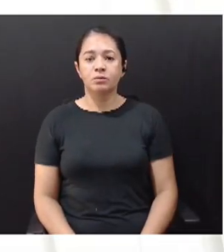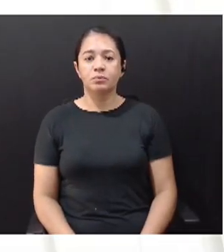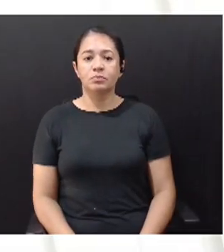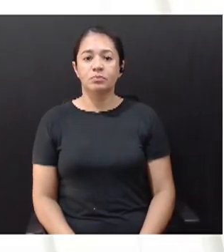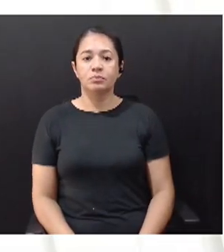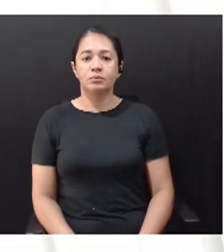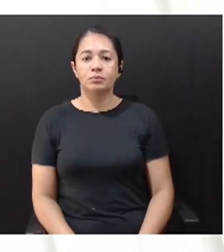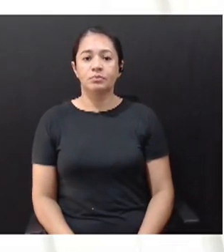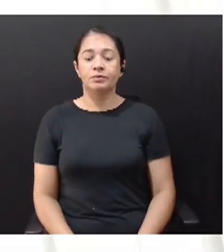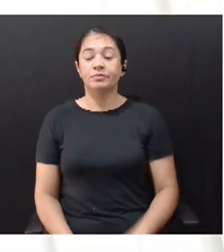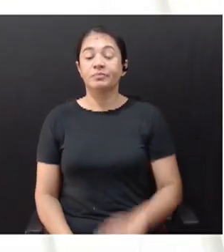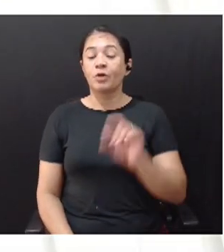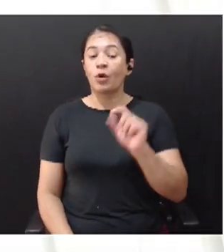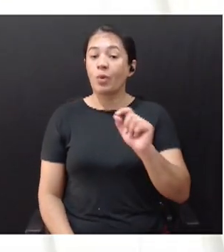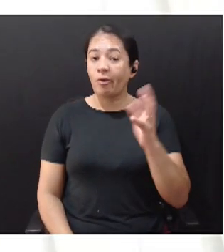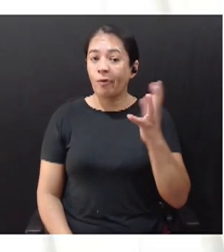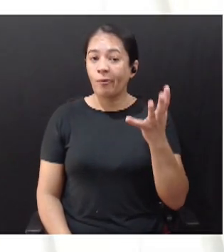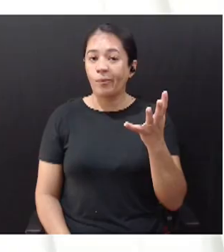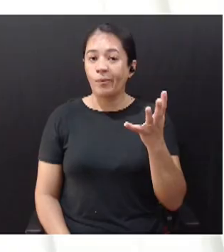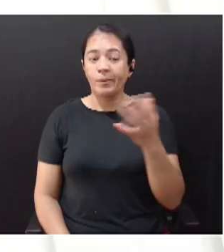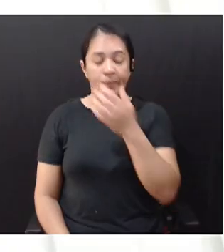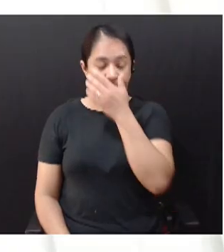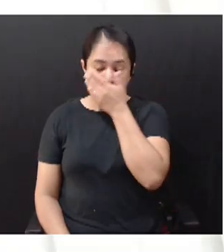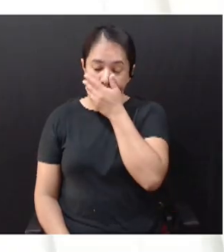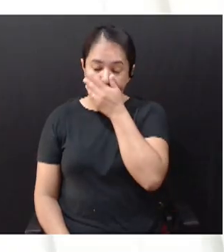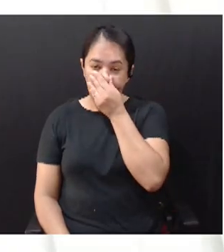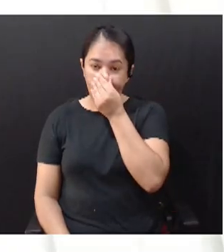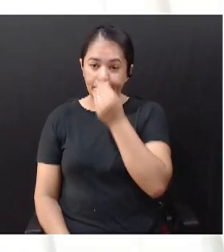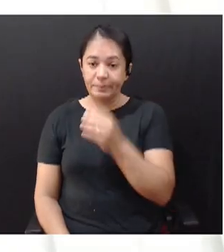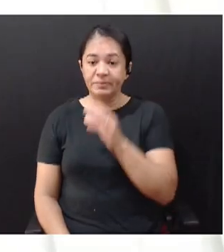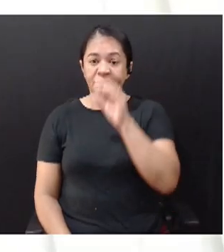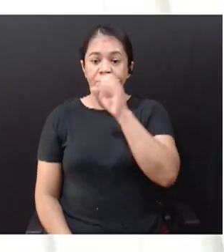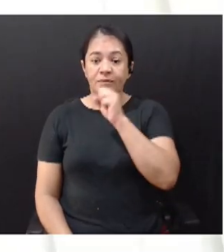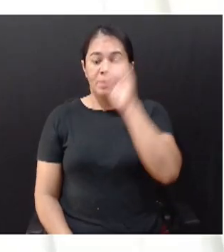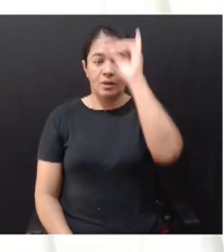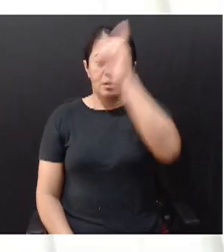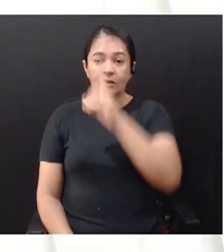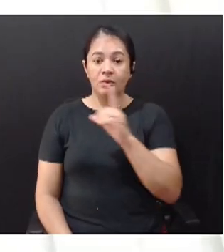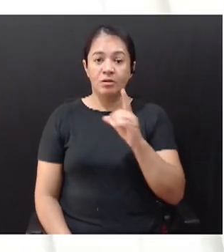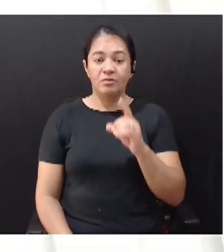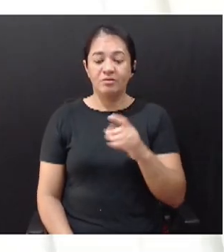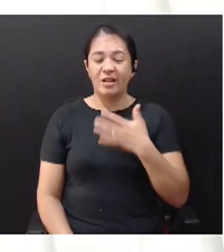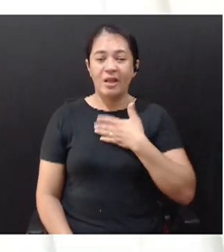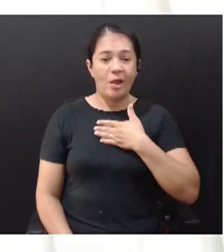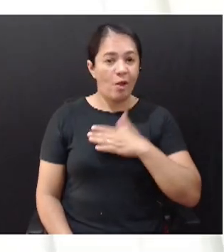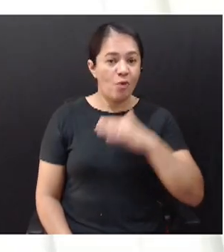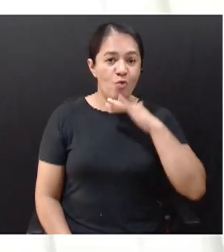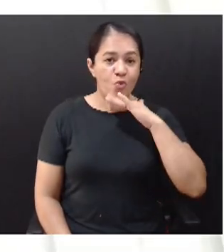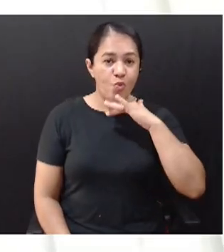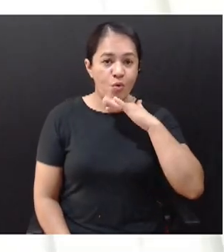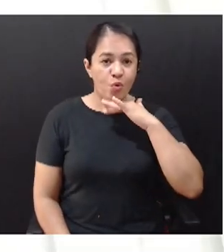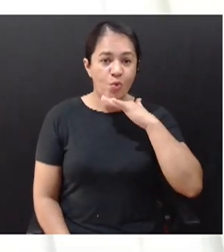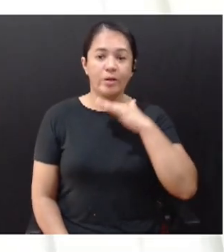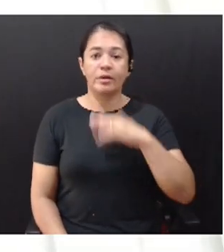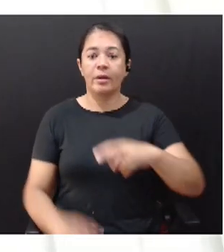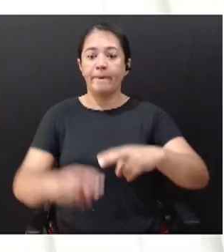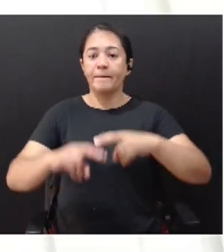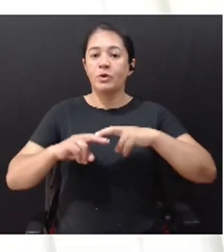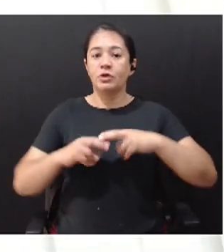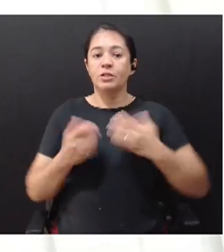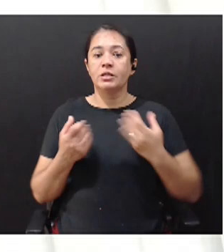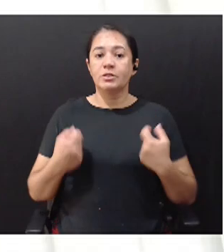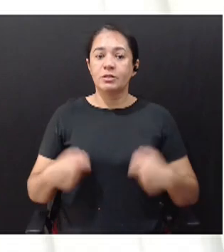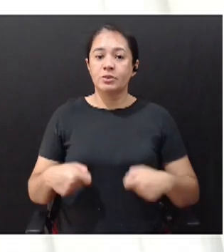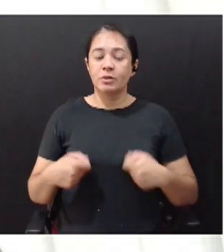aí, evidentemente, o final de semana vai se tornar aversivo. Então, ter o equilíbrio na